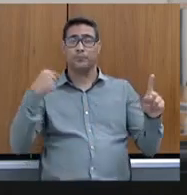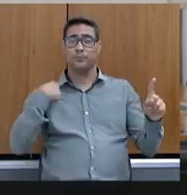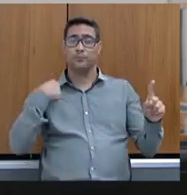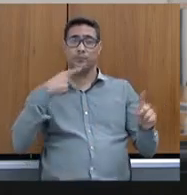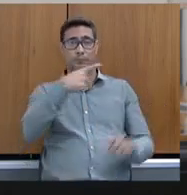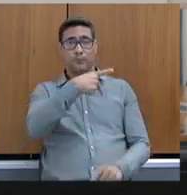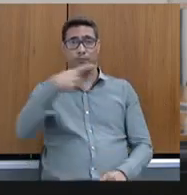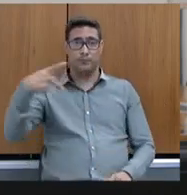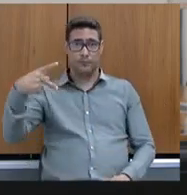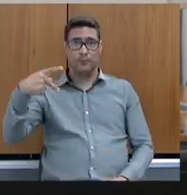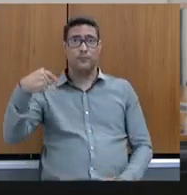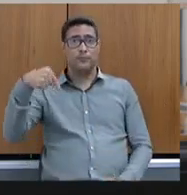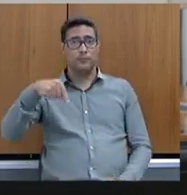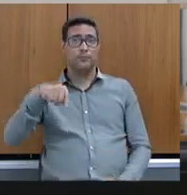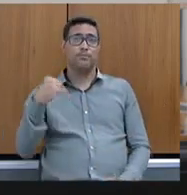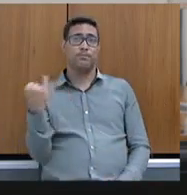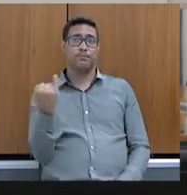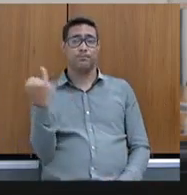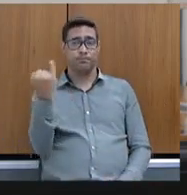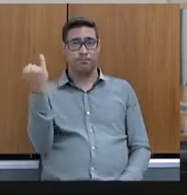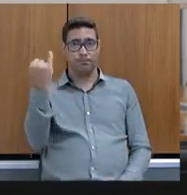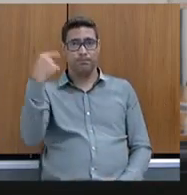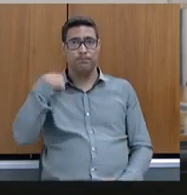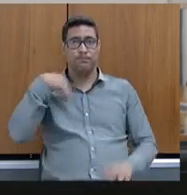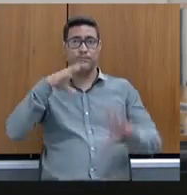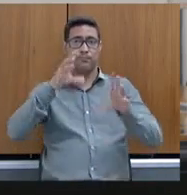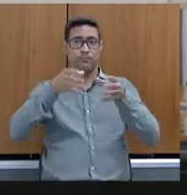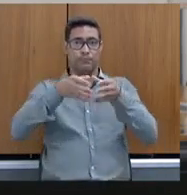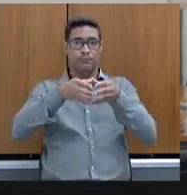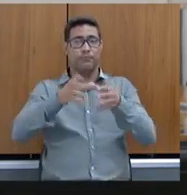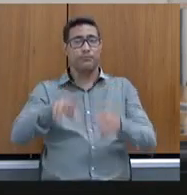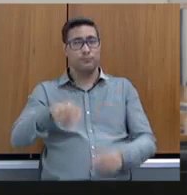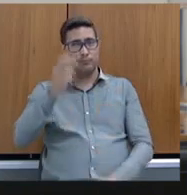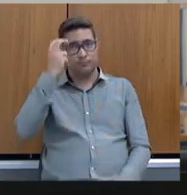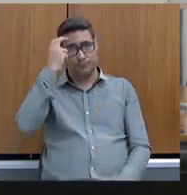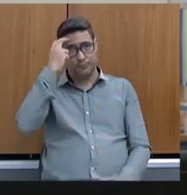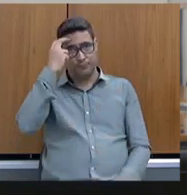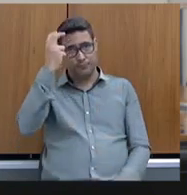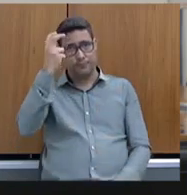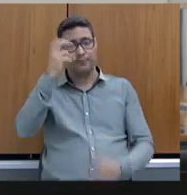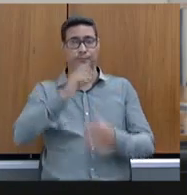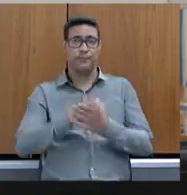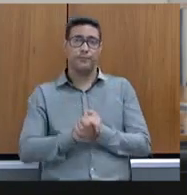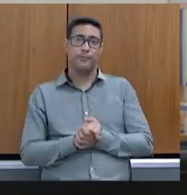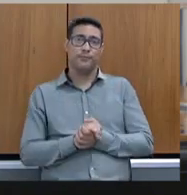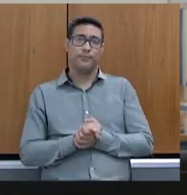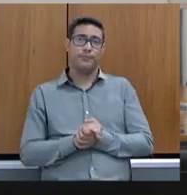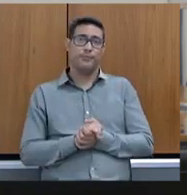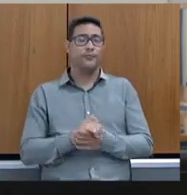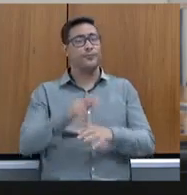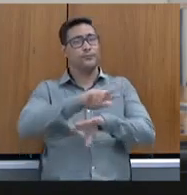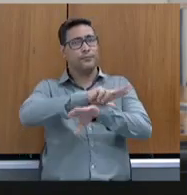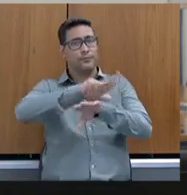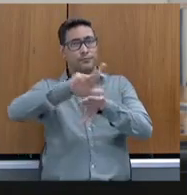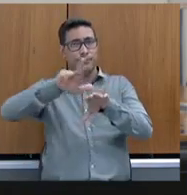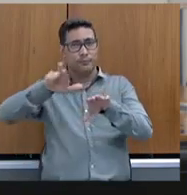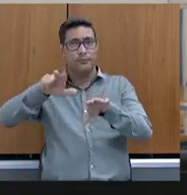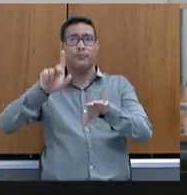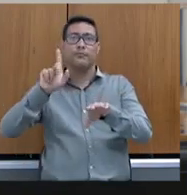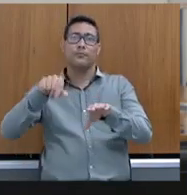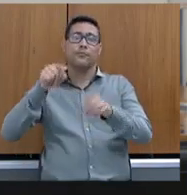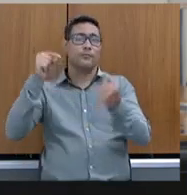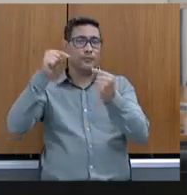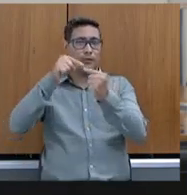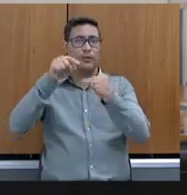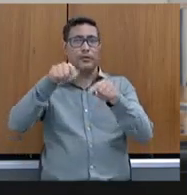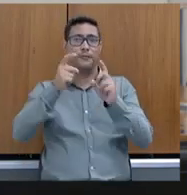condição de Presidente desta importantíssima comissão que a comissão de Cultura né aliadas demais comissões que integram essa nossa